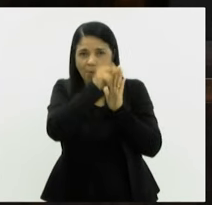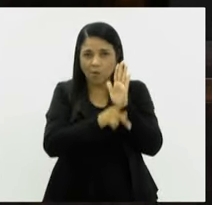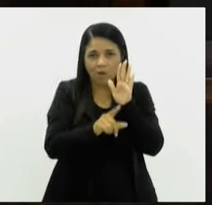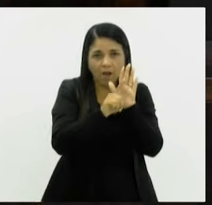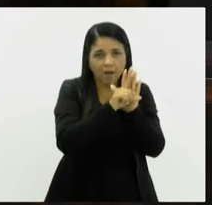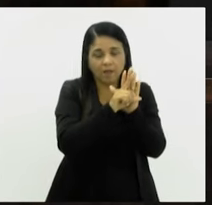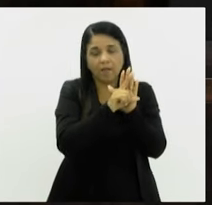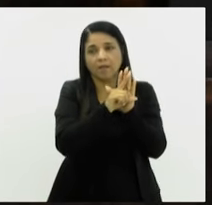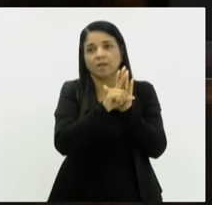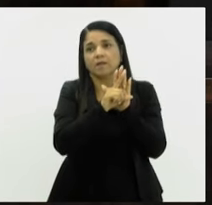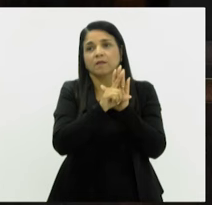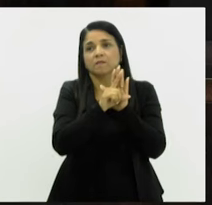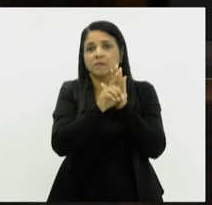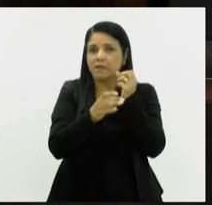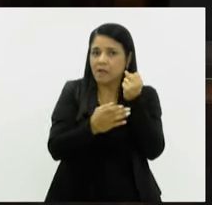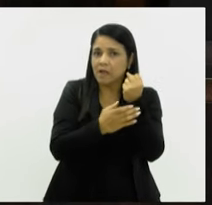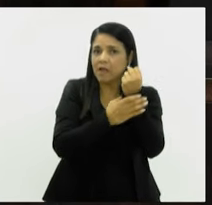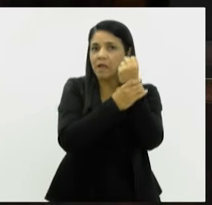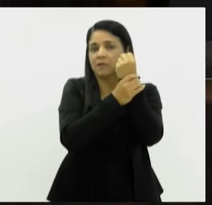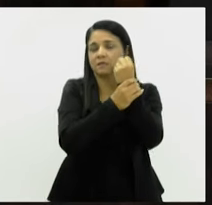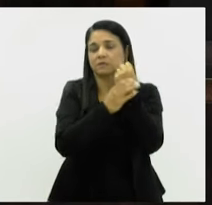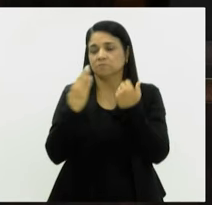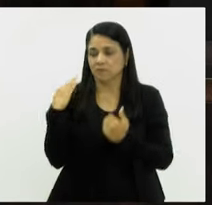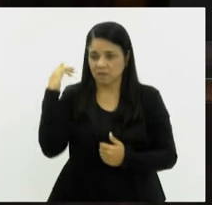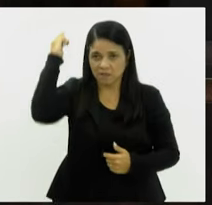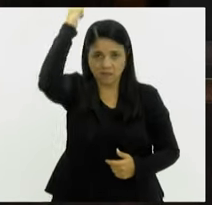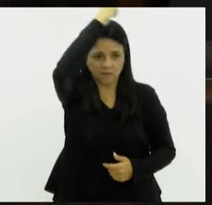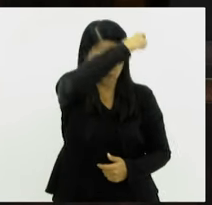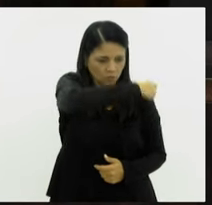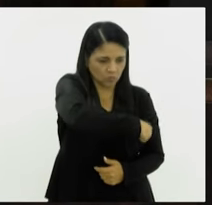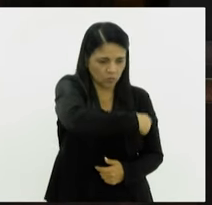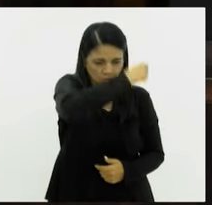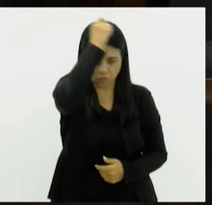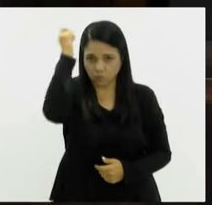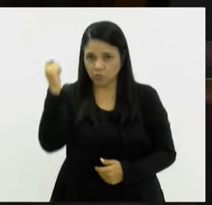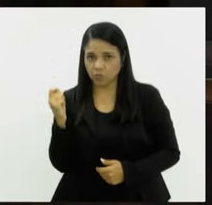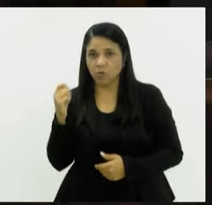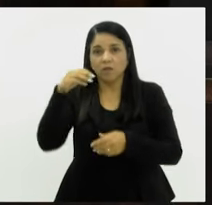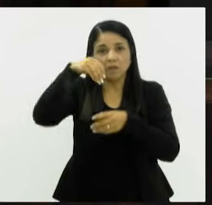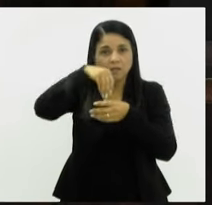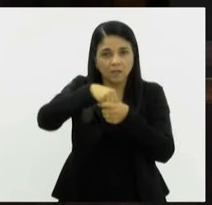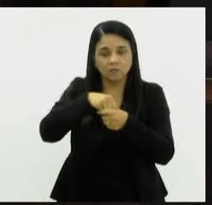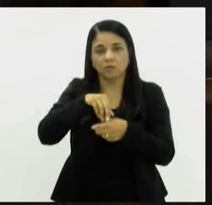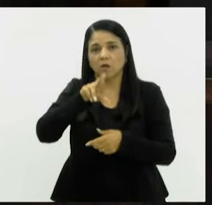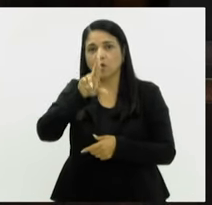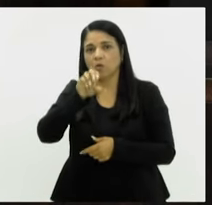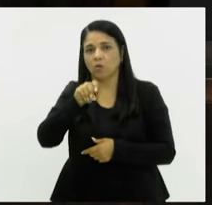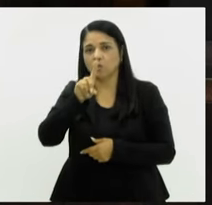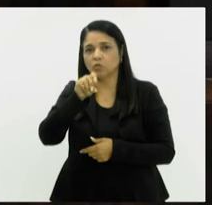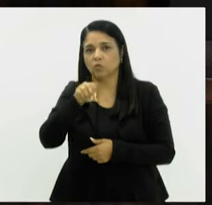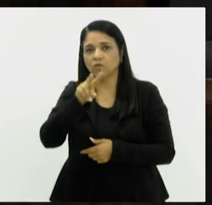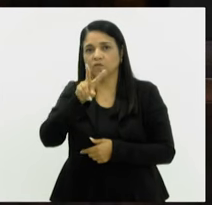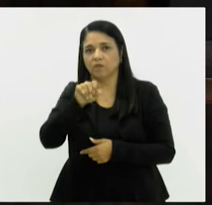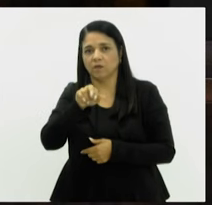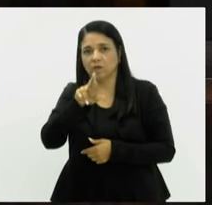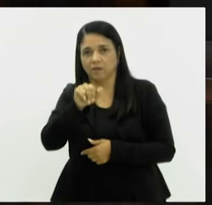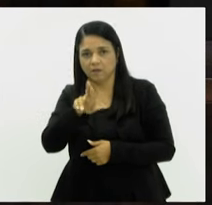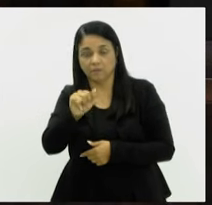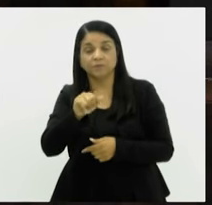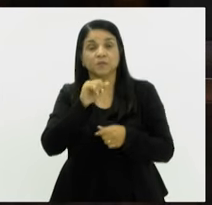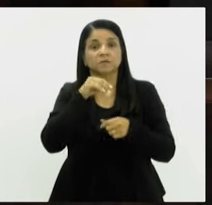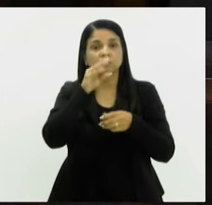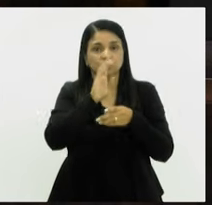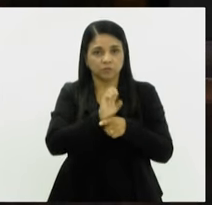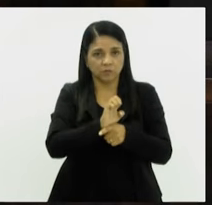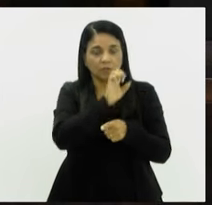lei que garanta detectores de metal também nas rodoviárias do estado do Rio de Janeiro. Então, sigamos aí acompanhando